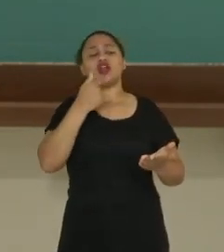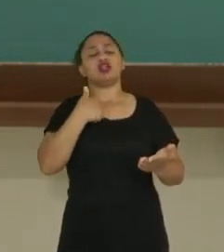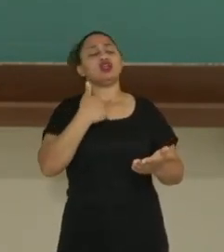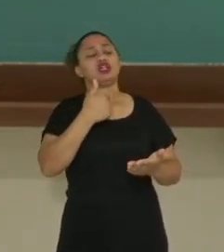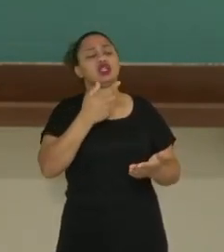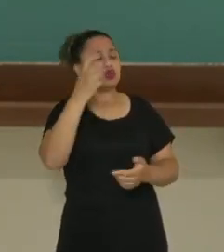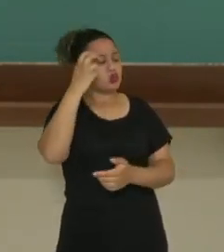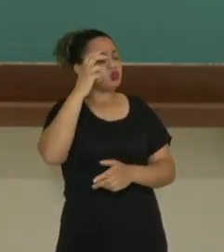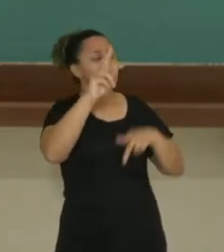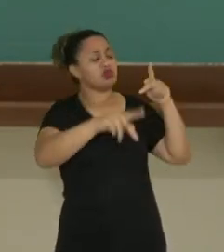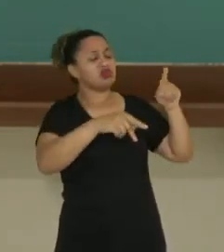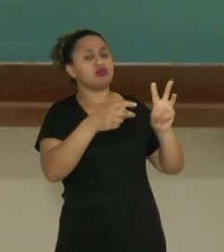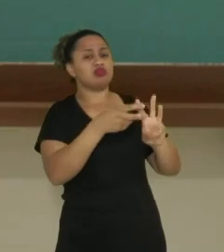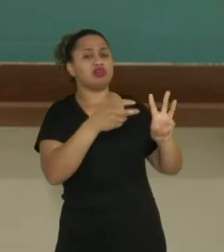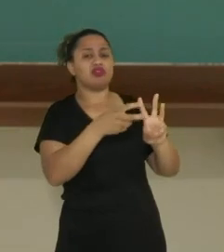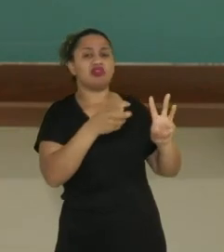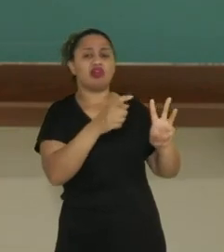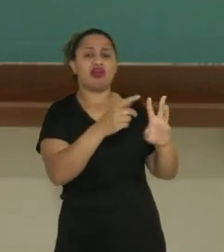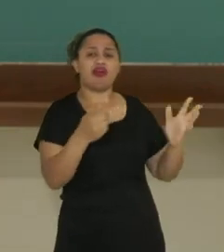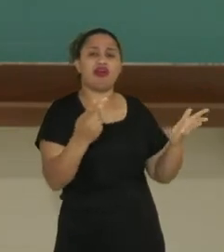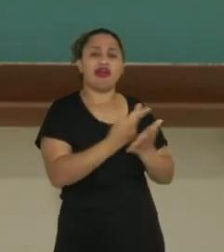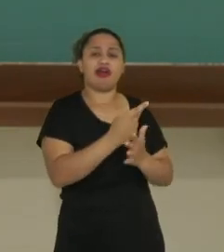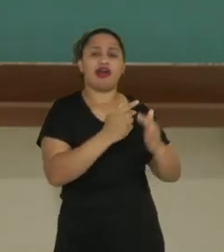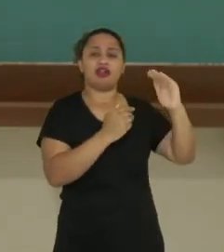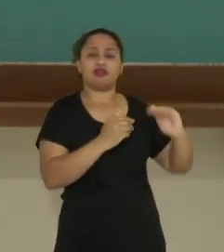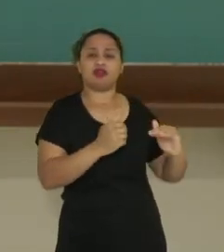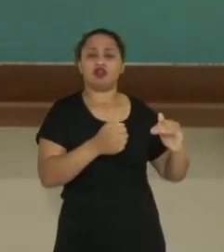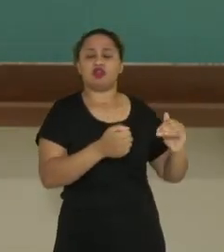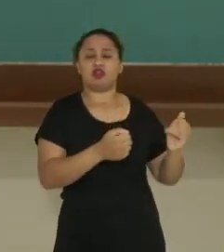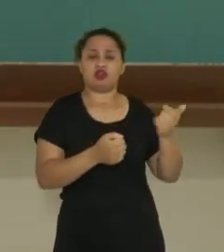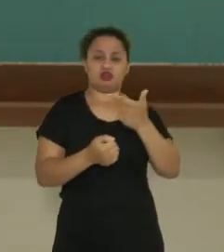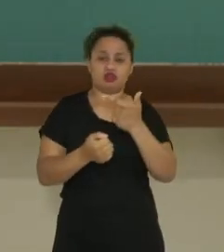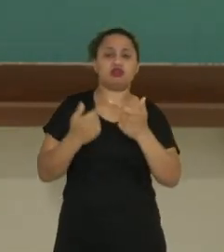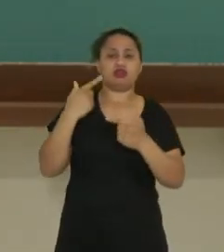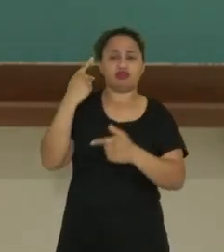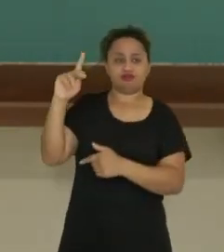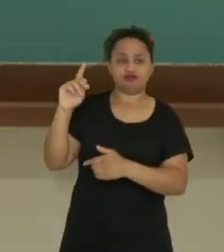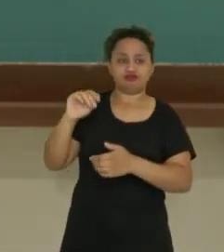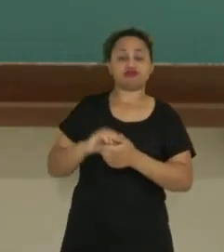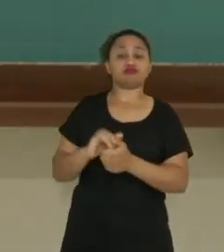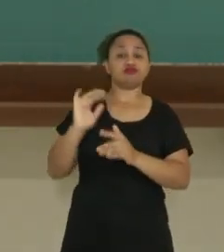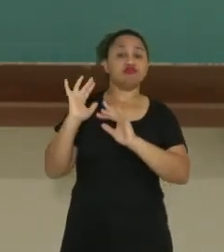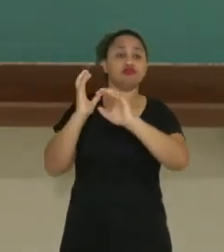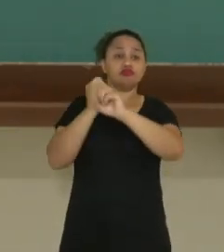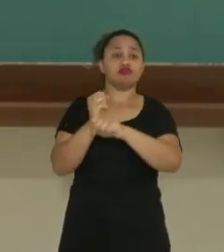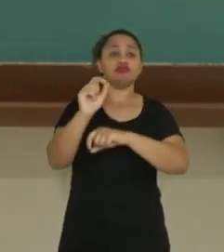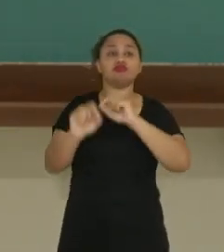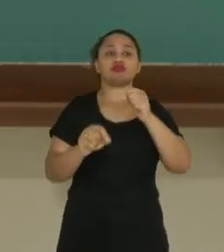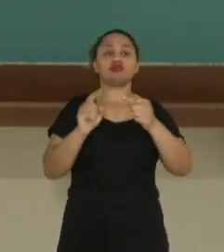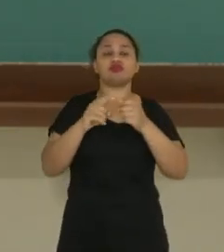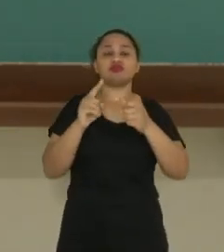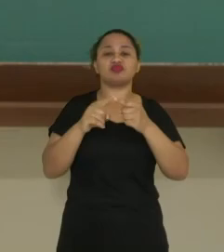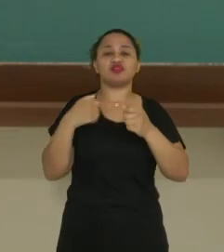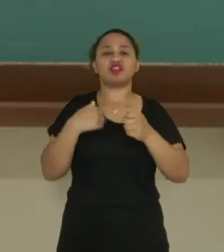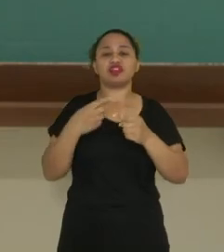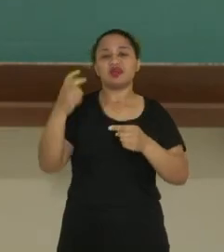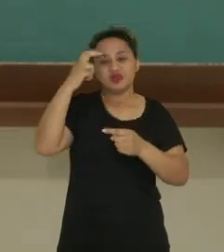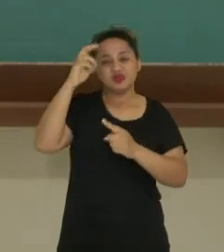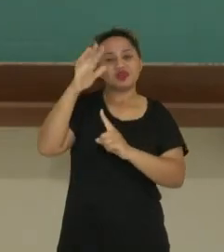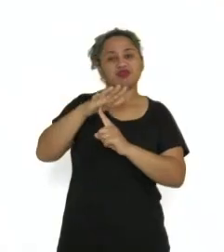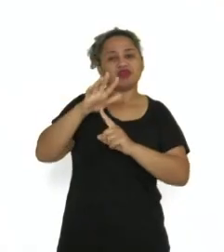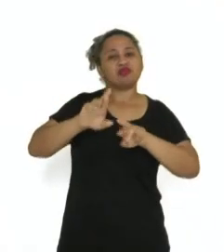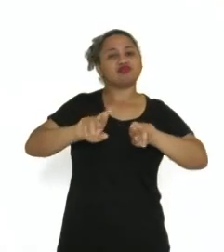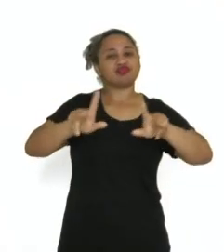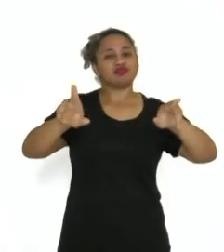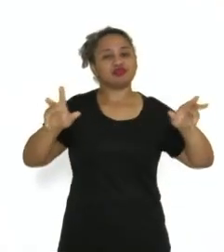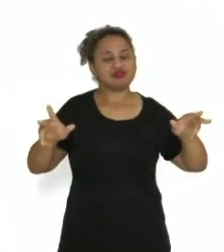povos originários como uma cultura inferior. Que a nossa retomada, né? A cultura do Paraná, a gente viu que ela é diversificada.